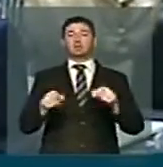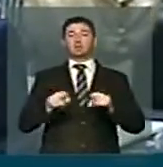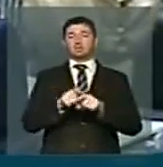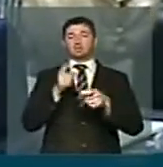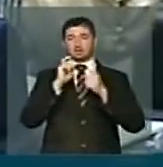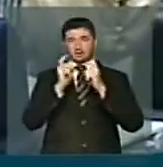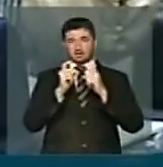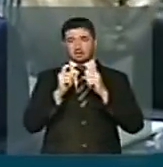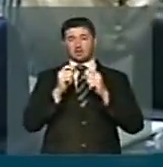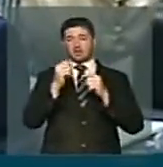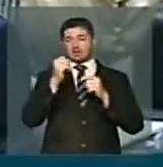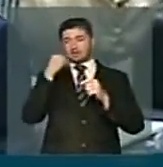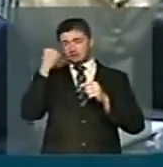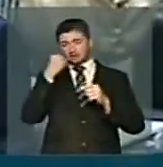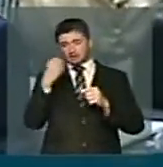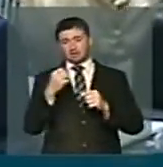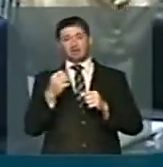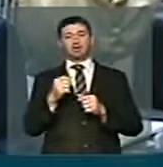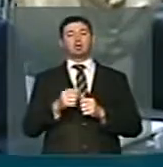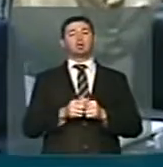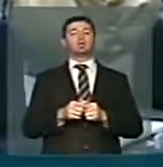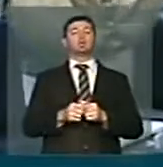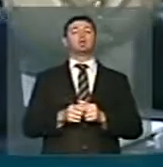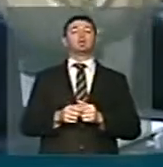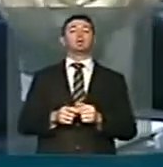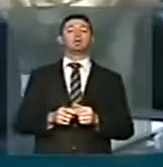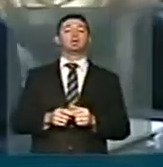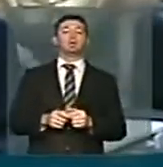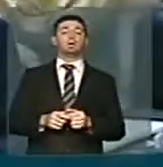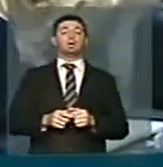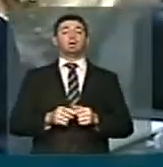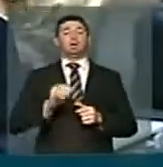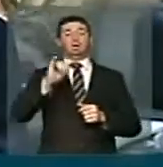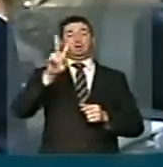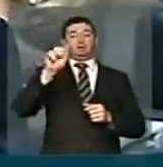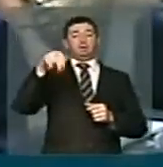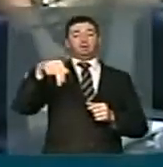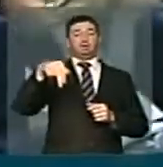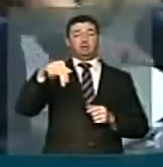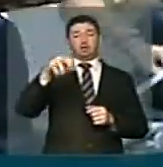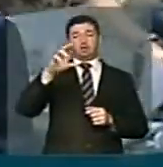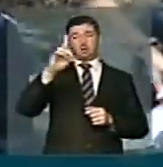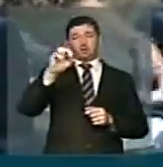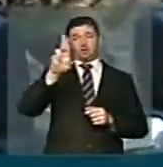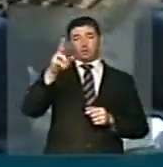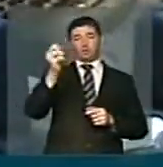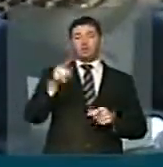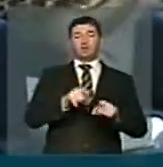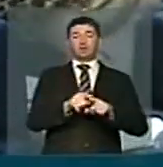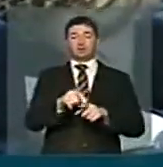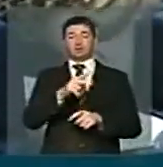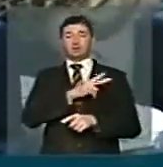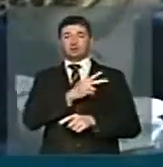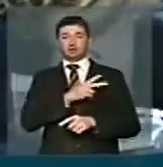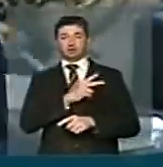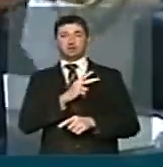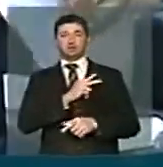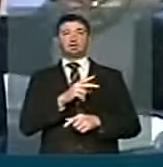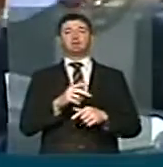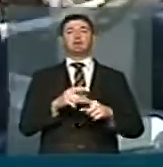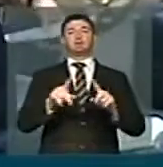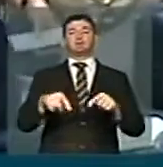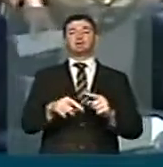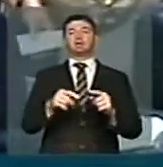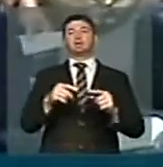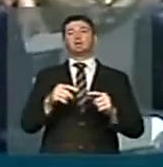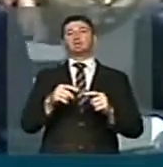José Frageles, chefe de gabinete do primeiro secretário, do senador Ivandro Cunha e por 8 anos chefe de gabinete do